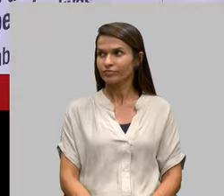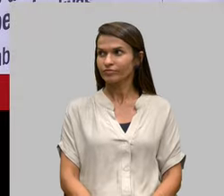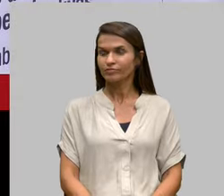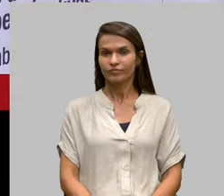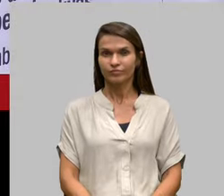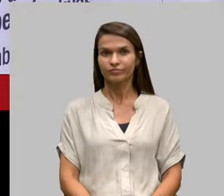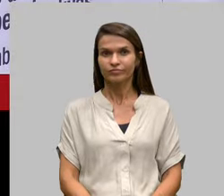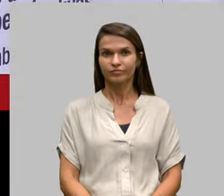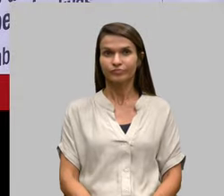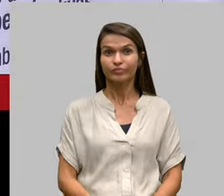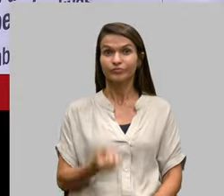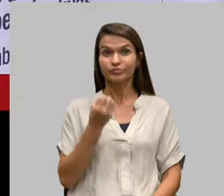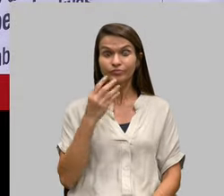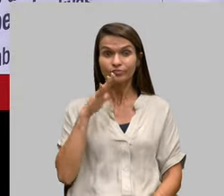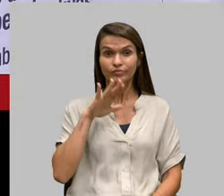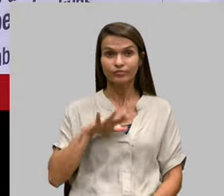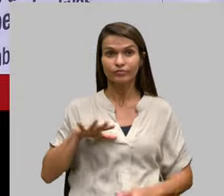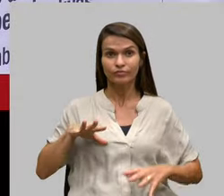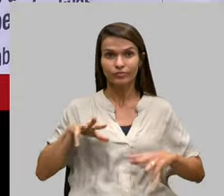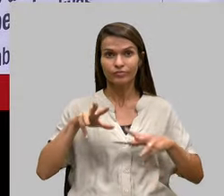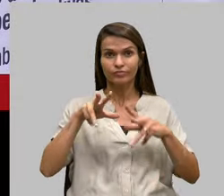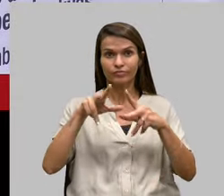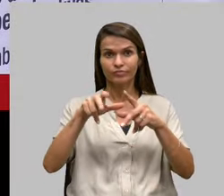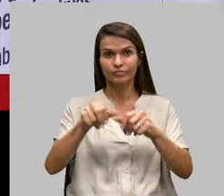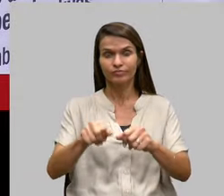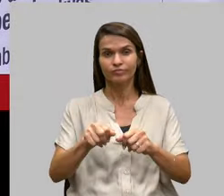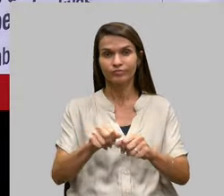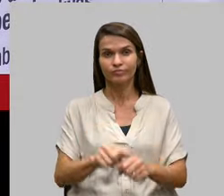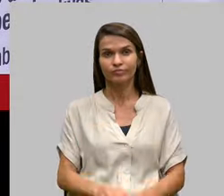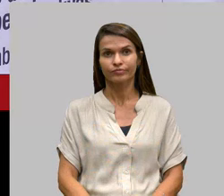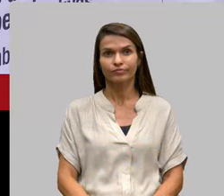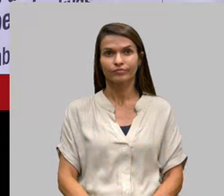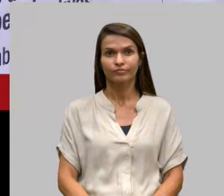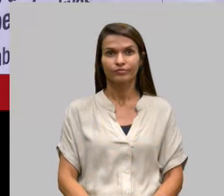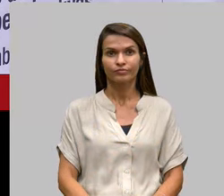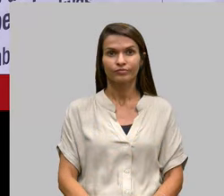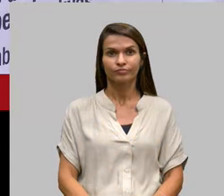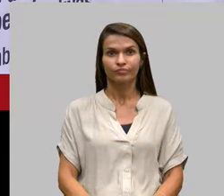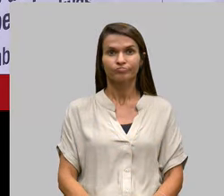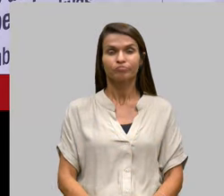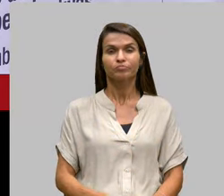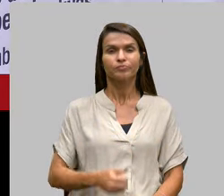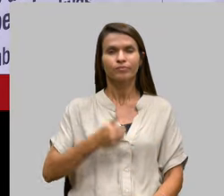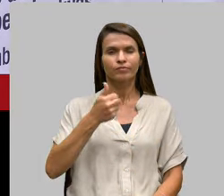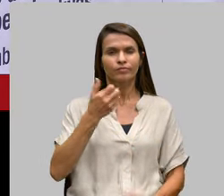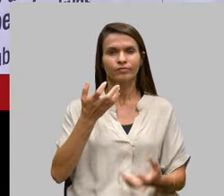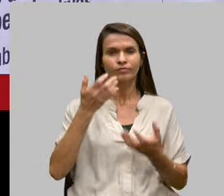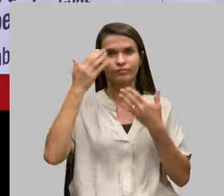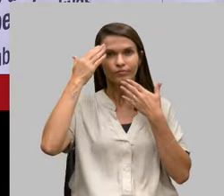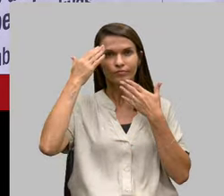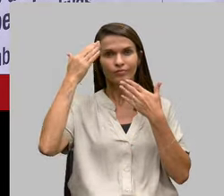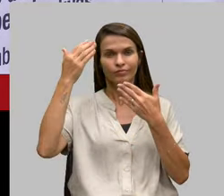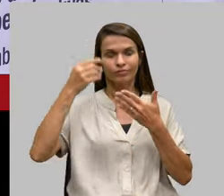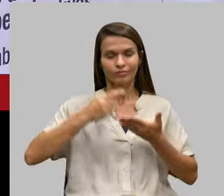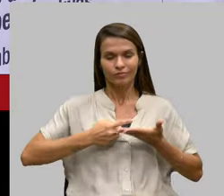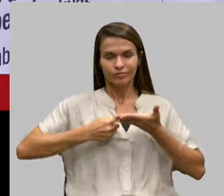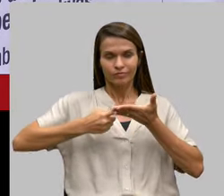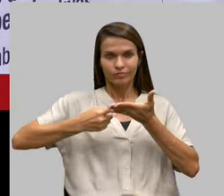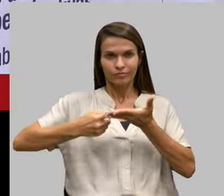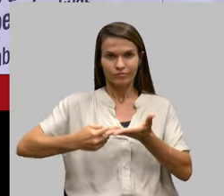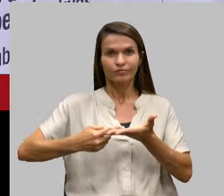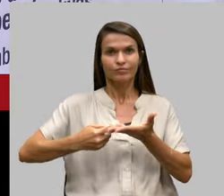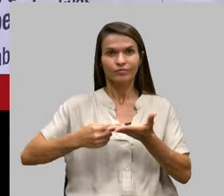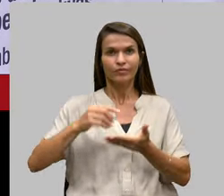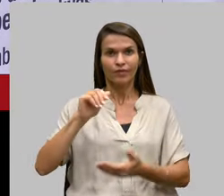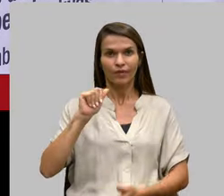muito boa tarde a todas muito boa tarde a todos me lugar eu queria agradecer o honroso convite que me foi feito pela